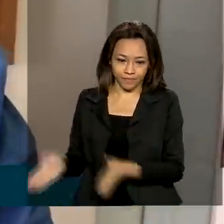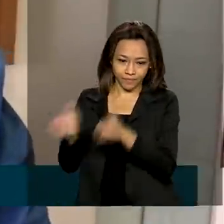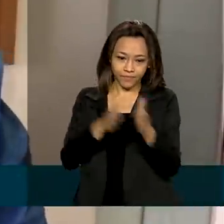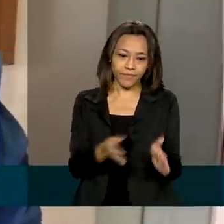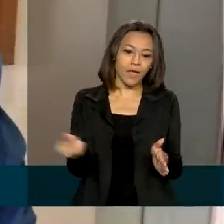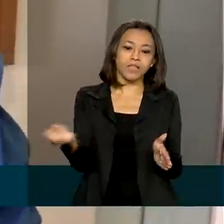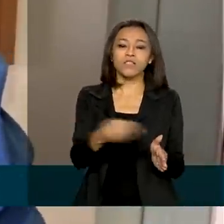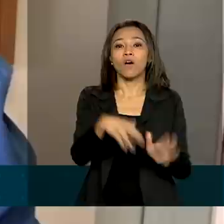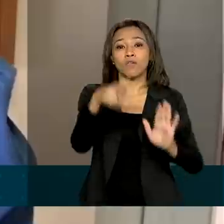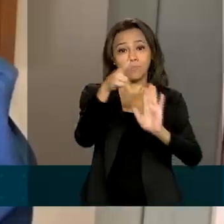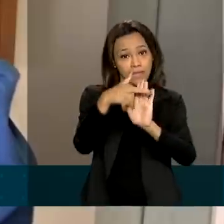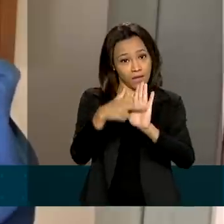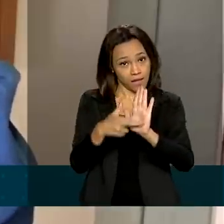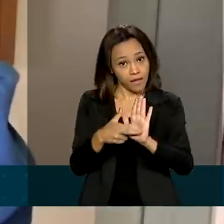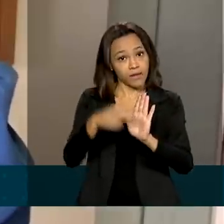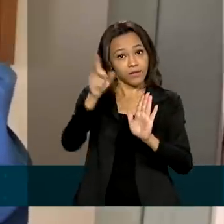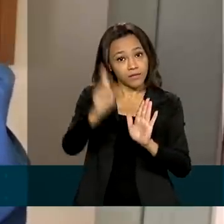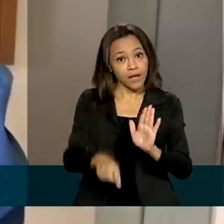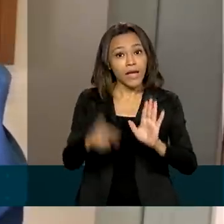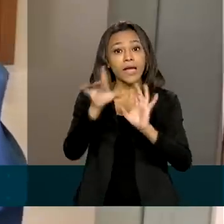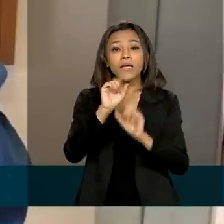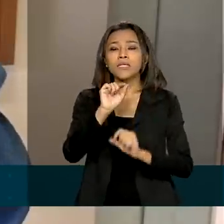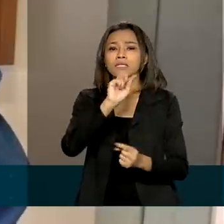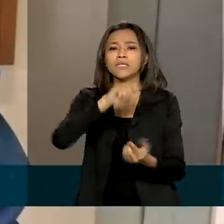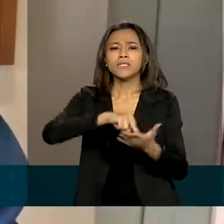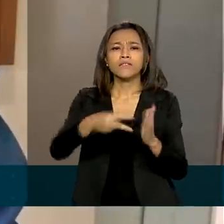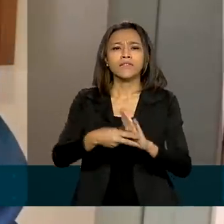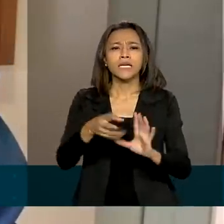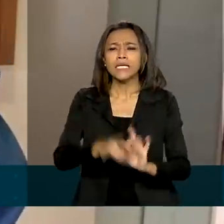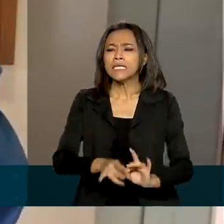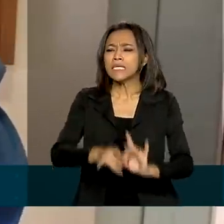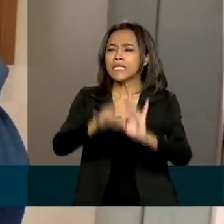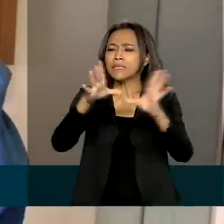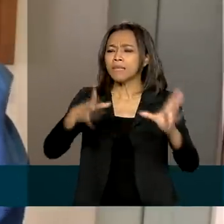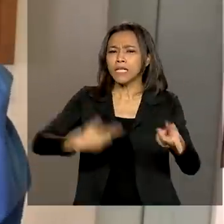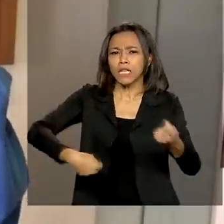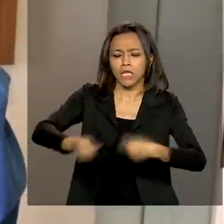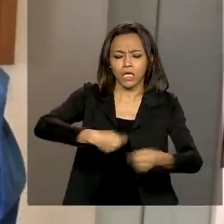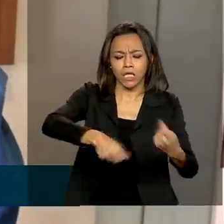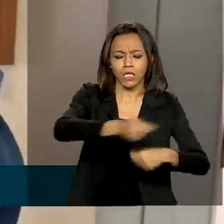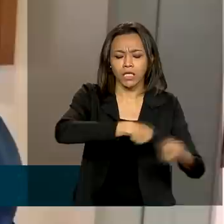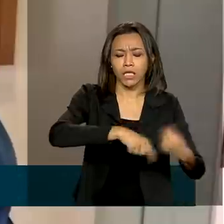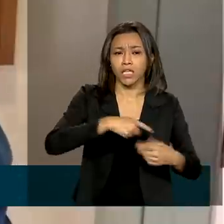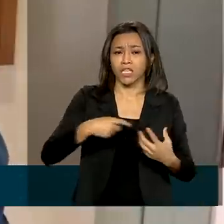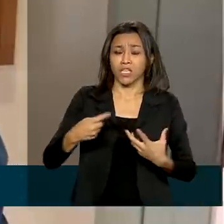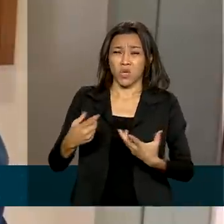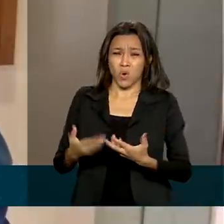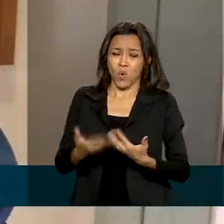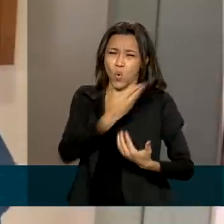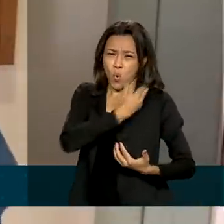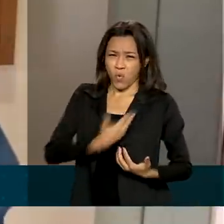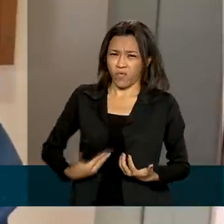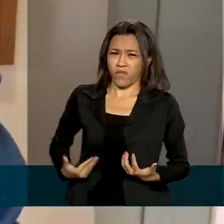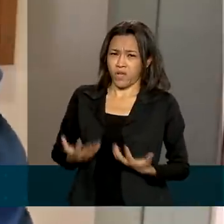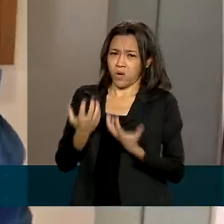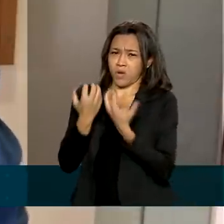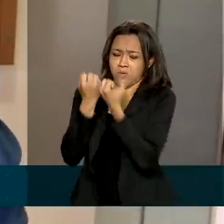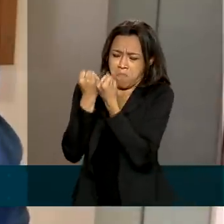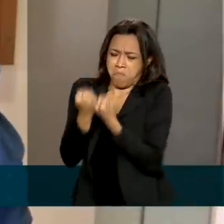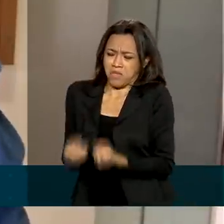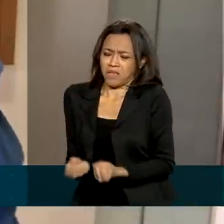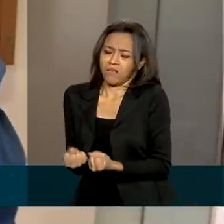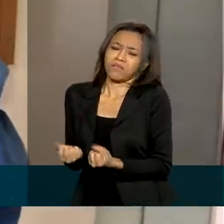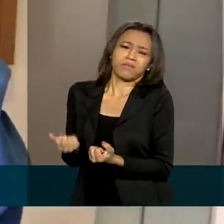vêm na esteira da Lei de Liberdade Econômica, criada para tirar o peso do Estado de quem quer empreender no